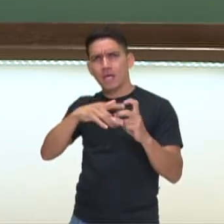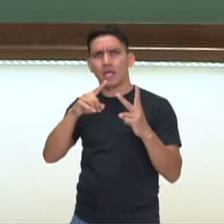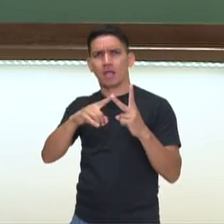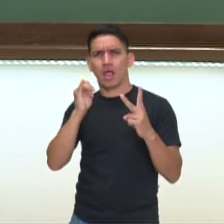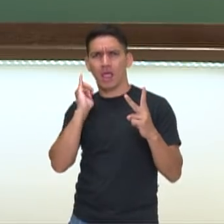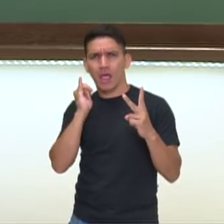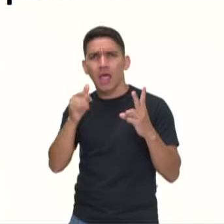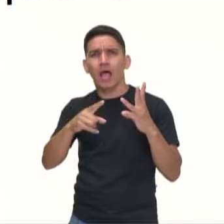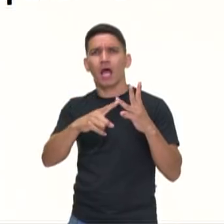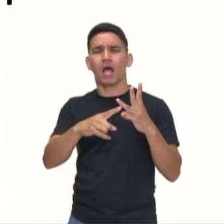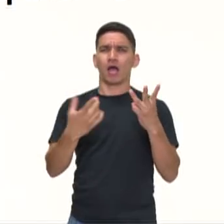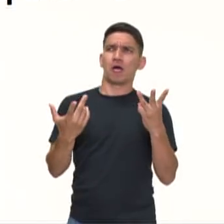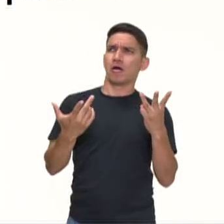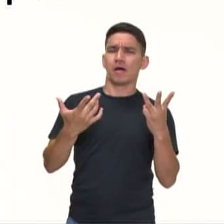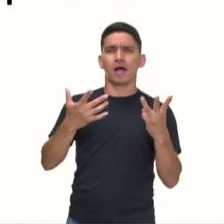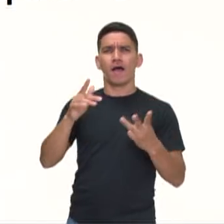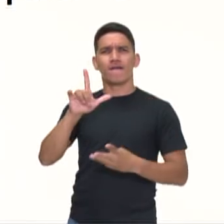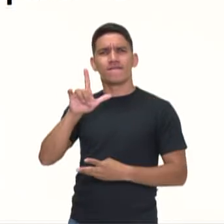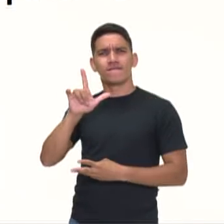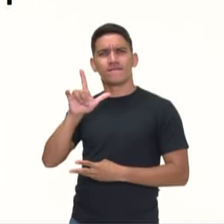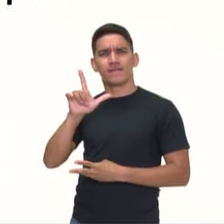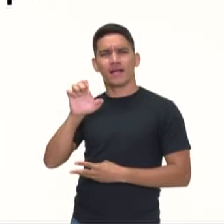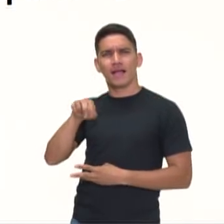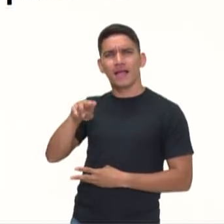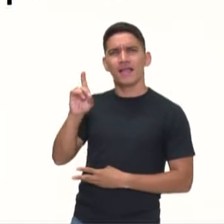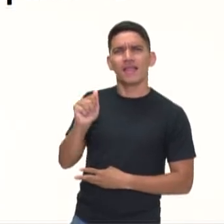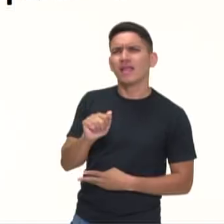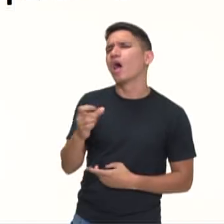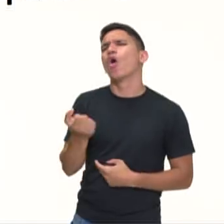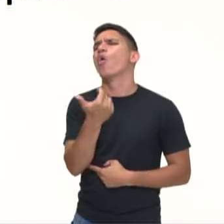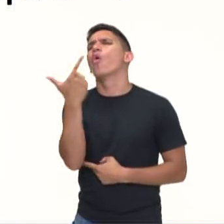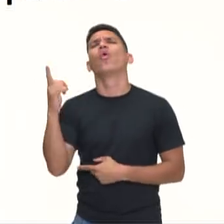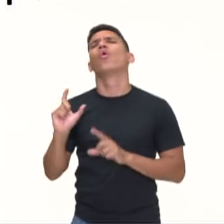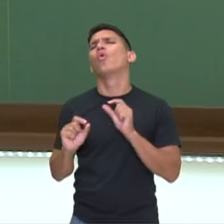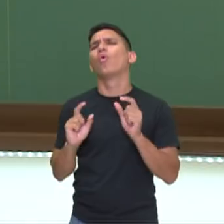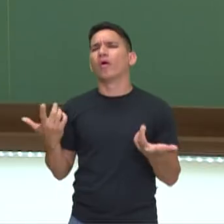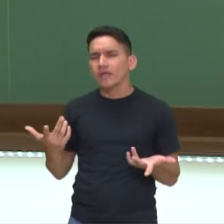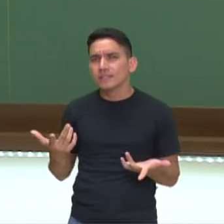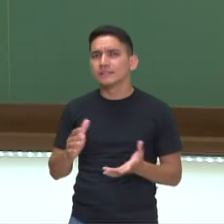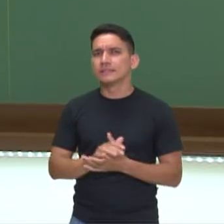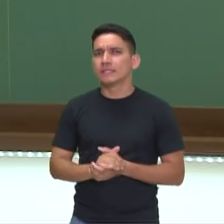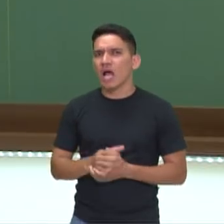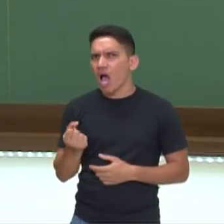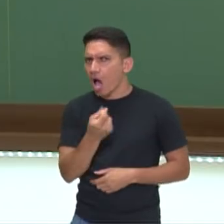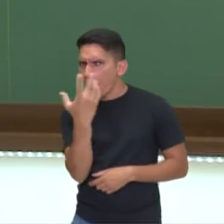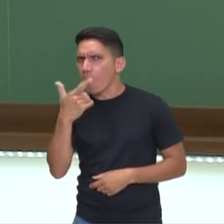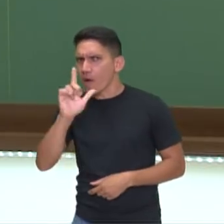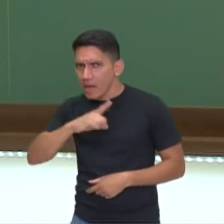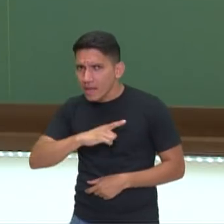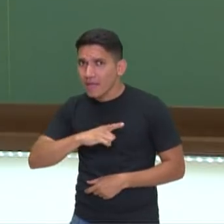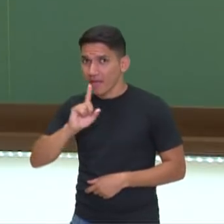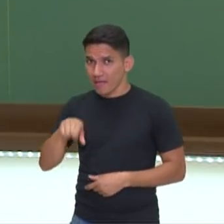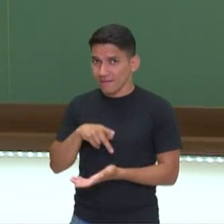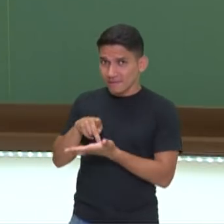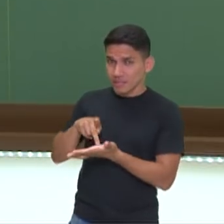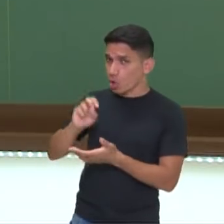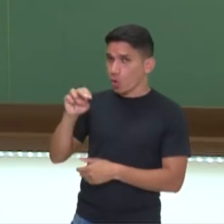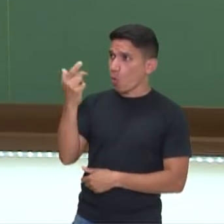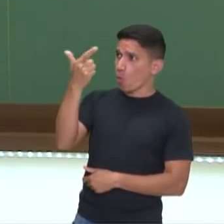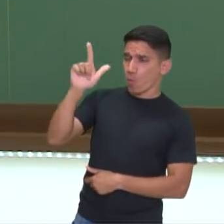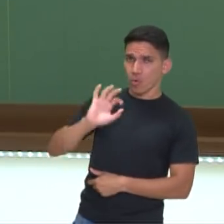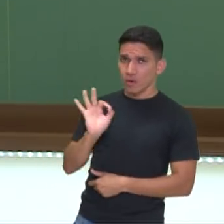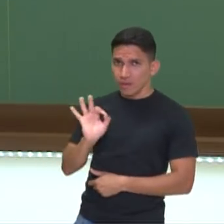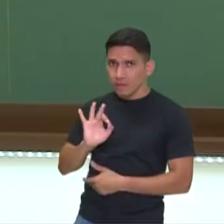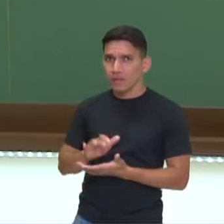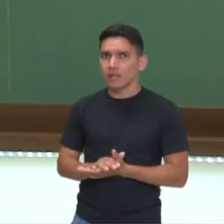fábula? Seria um deles mais verdadeiro que o outro? Será que a lenda é verdade e o mito não? Ou a fábula